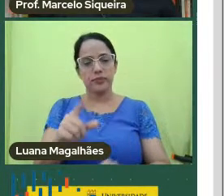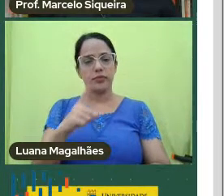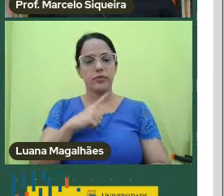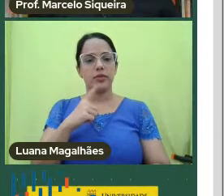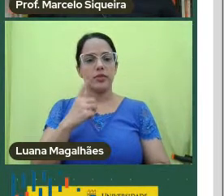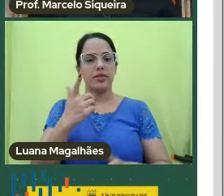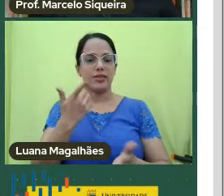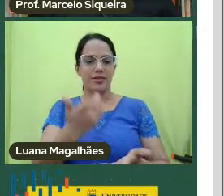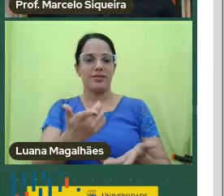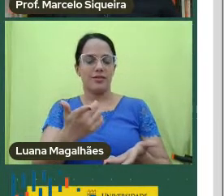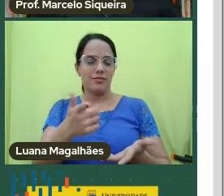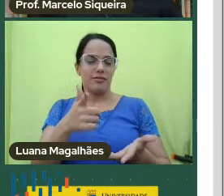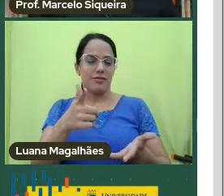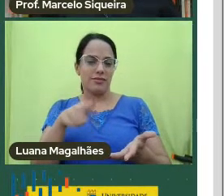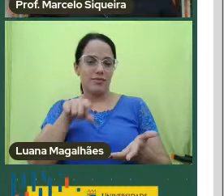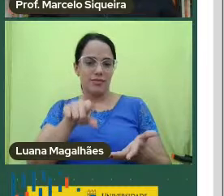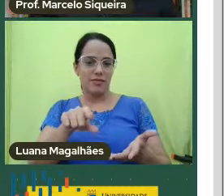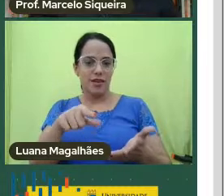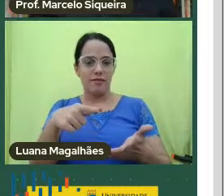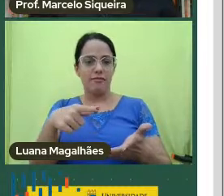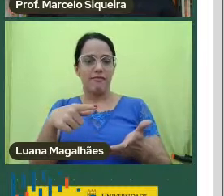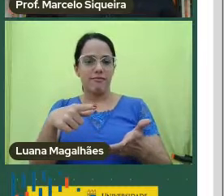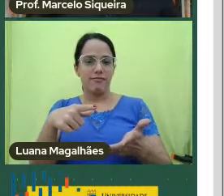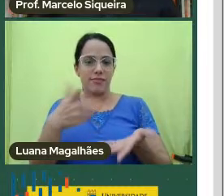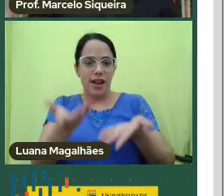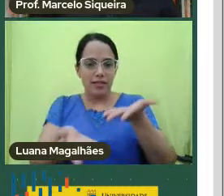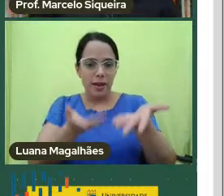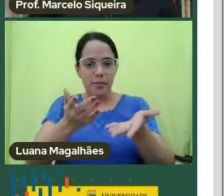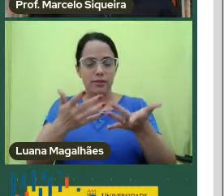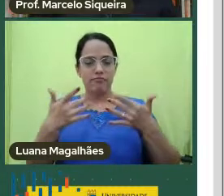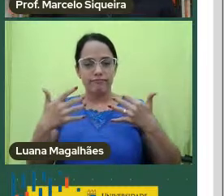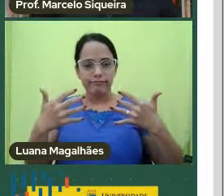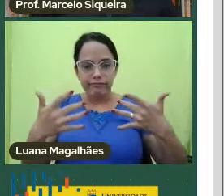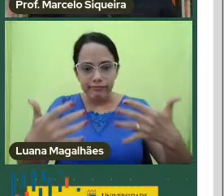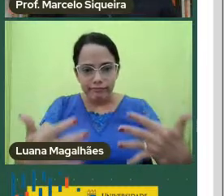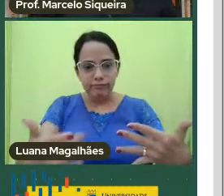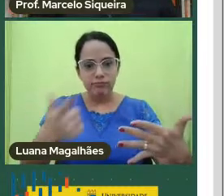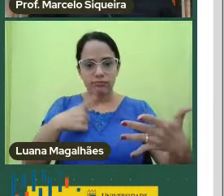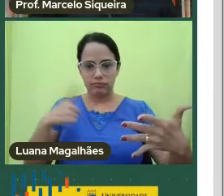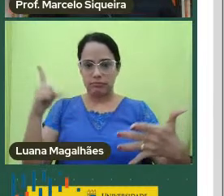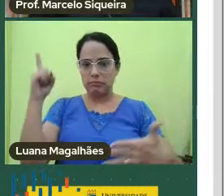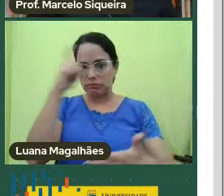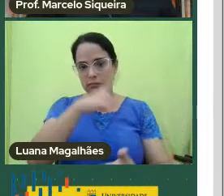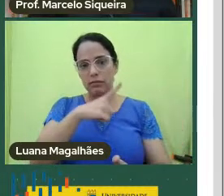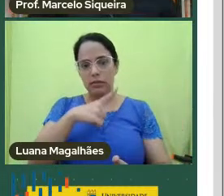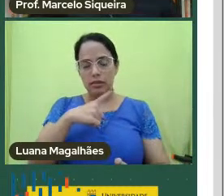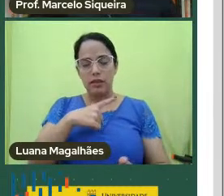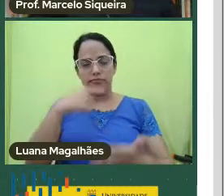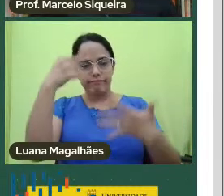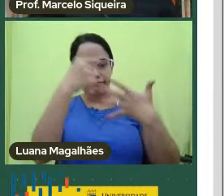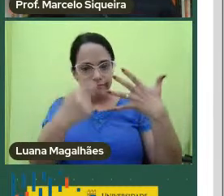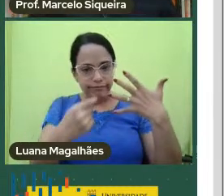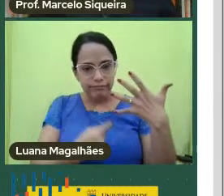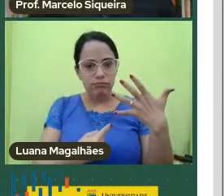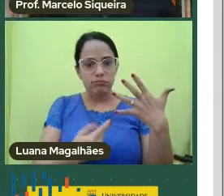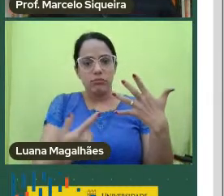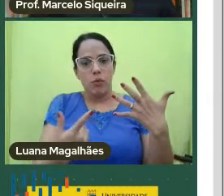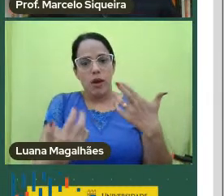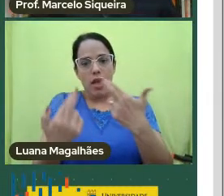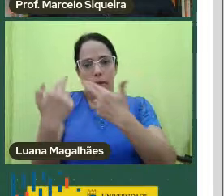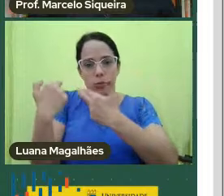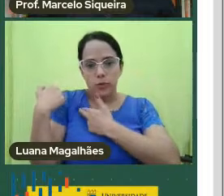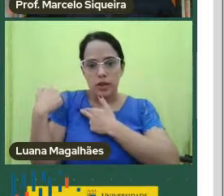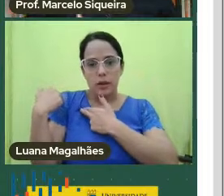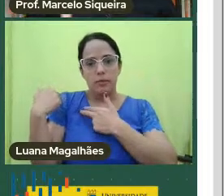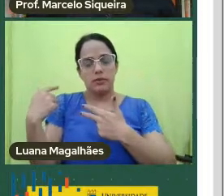tratamento arquivístico é um processo intelectual complexo, de inúmeras consequências e responsabilidades. Os multiníveis de um conjunto